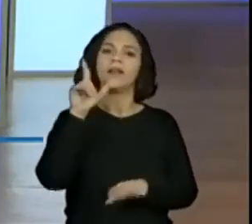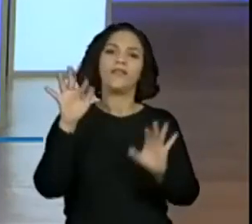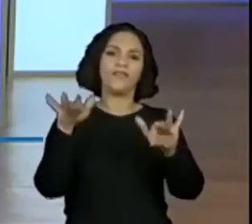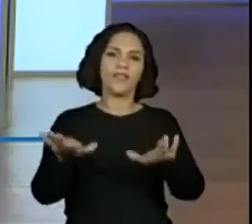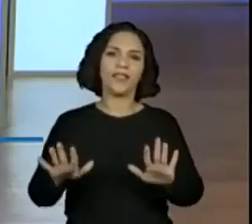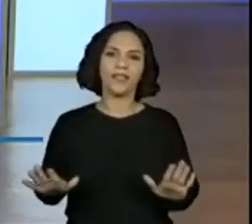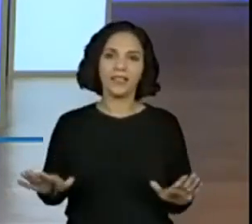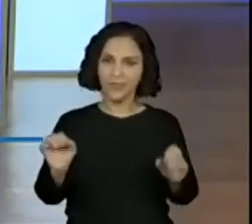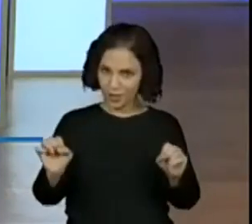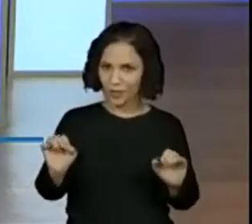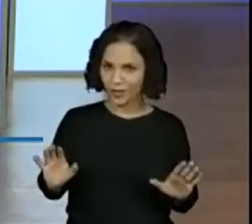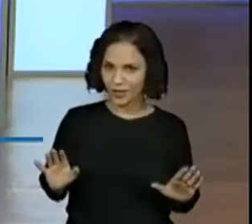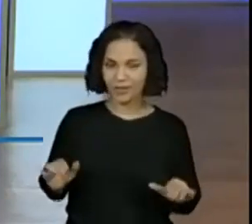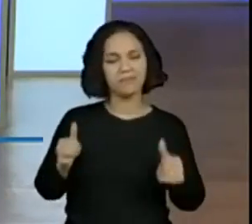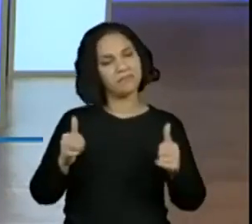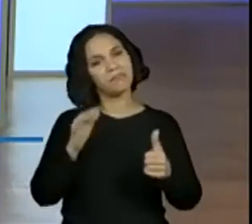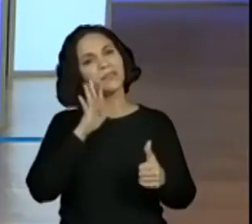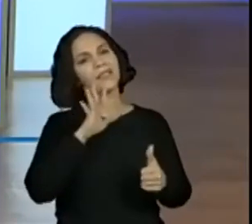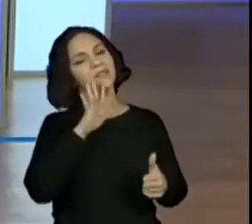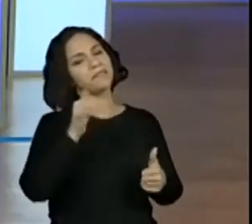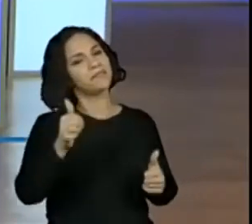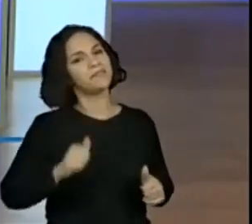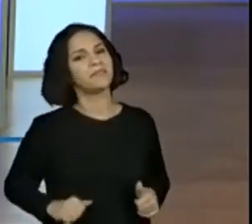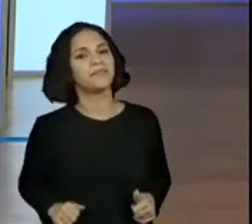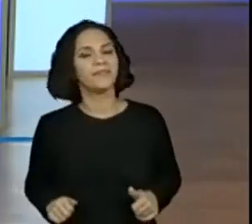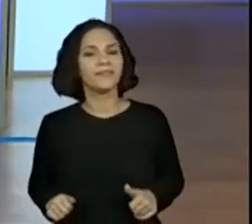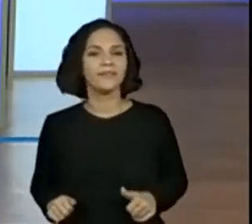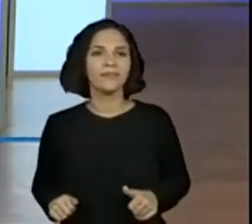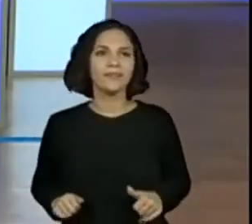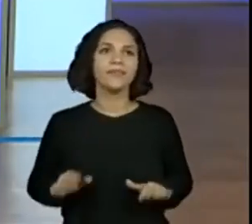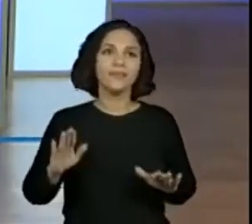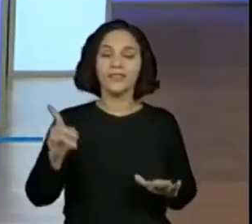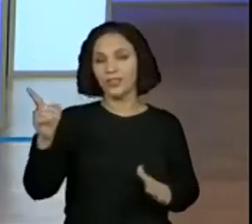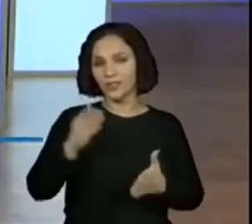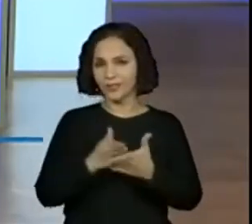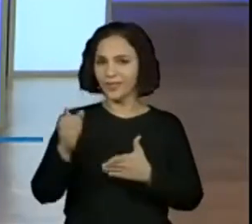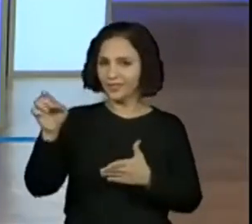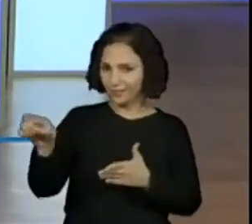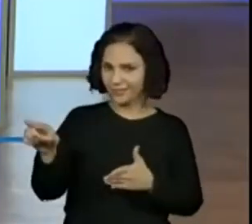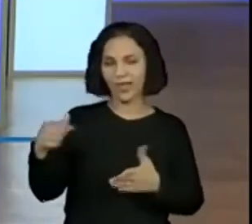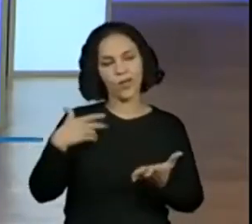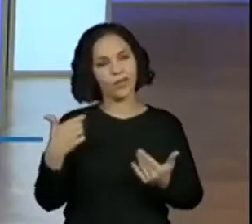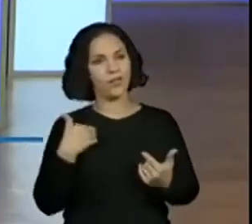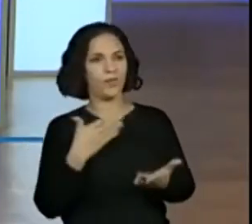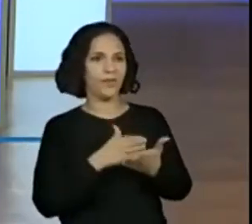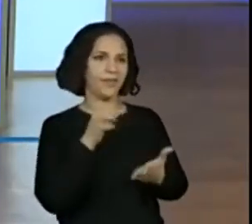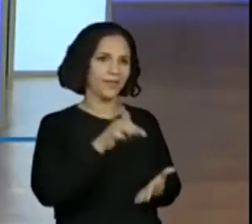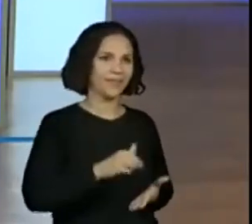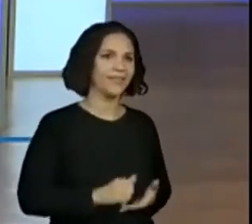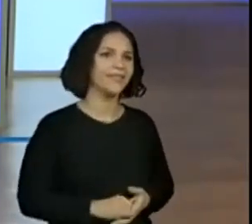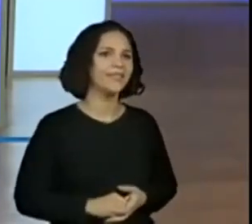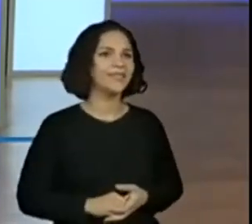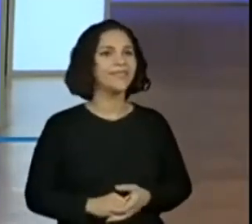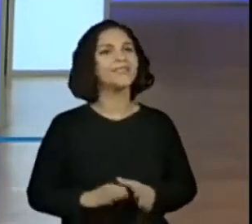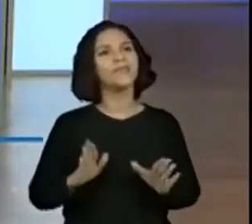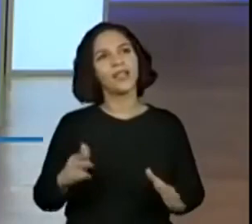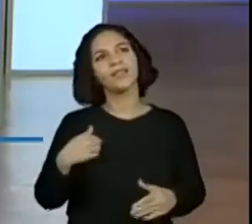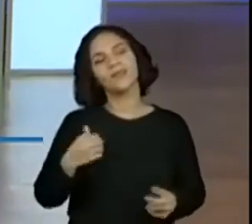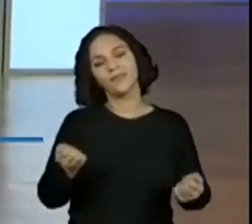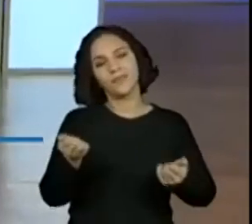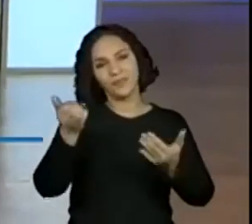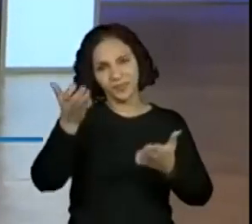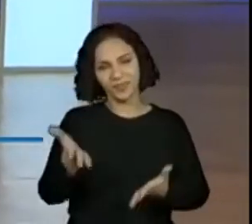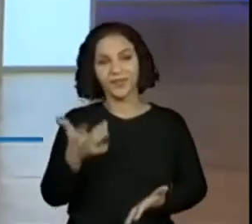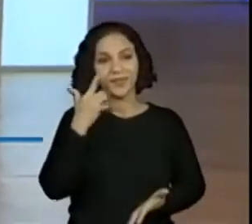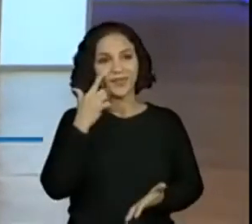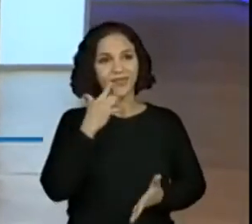fechado pode ser assim beleza e aí já que você começou no outro começa nem demorou demorou pode ir lá então vai vou jogar o dado aqui